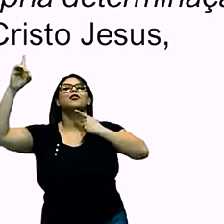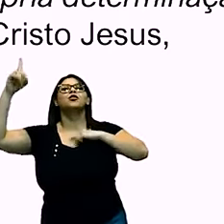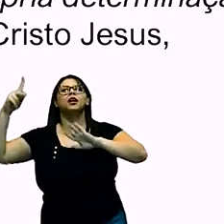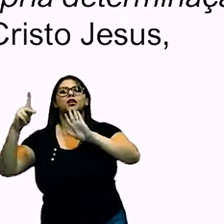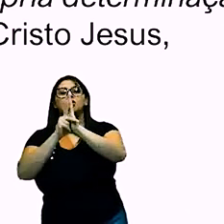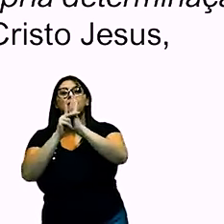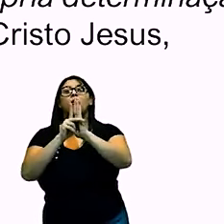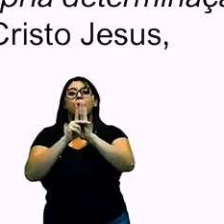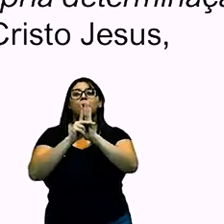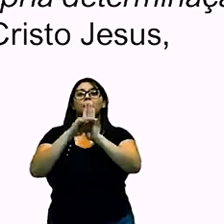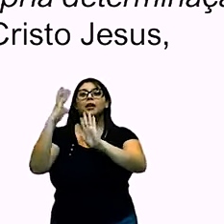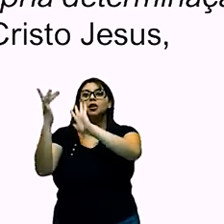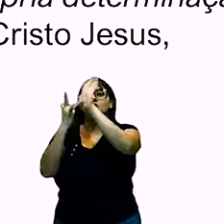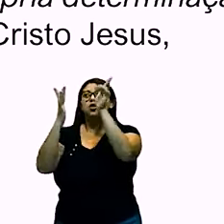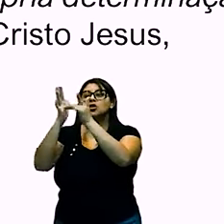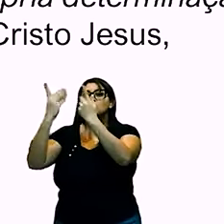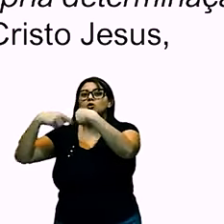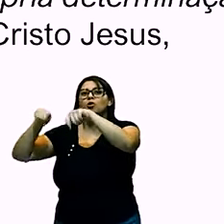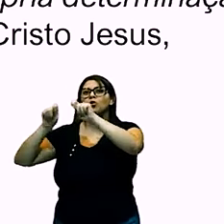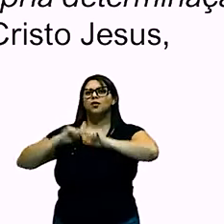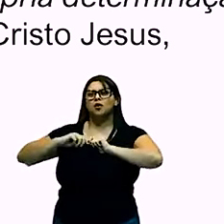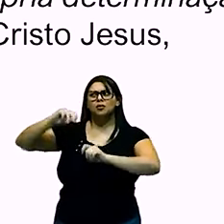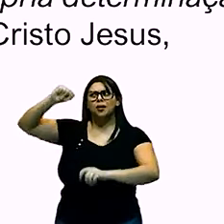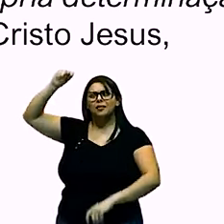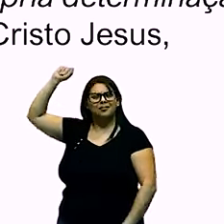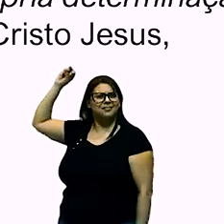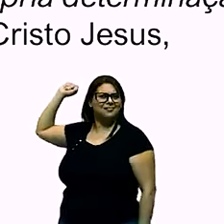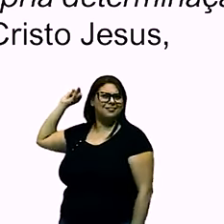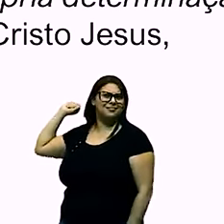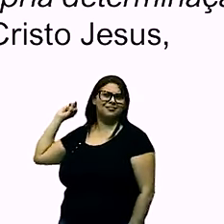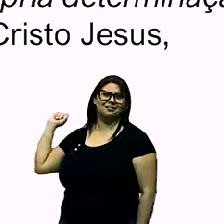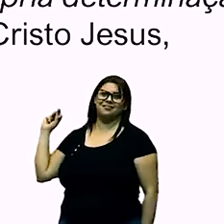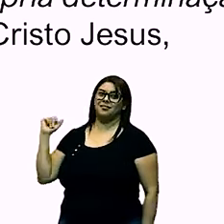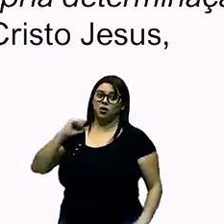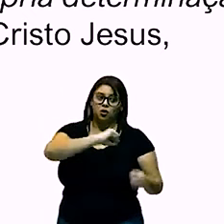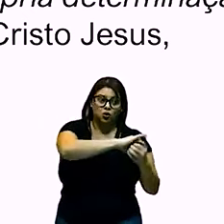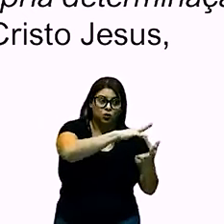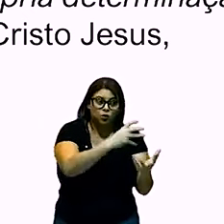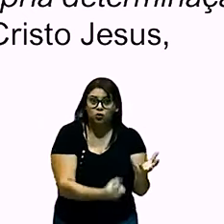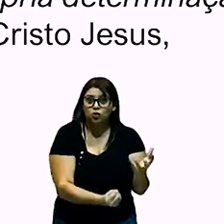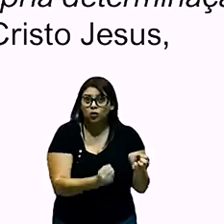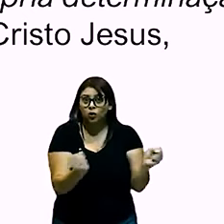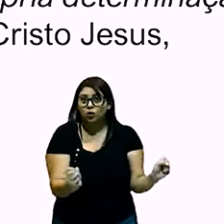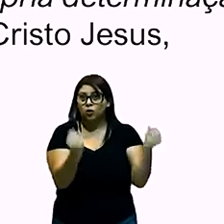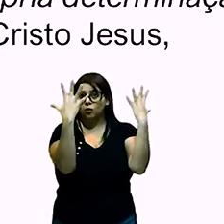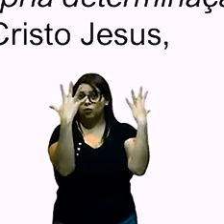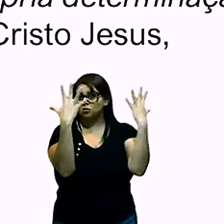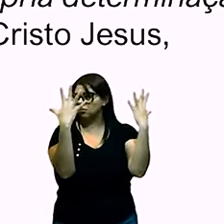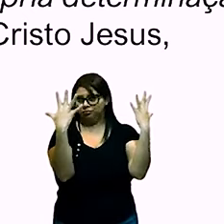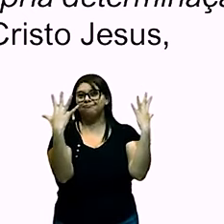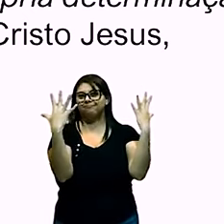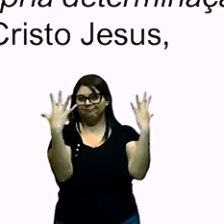em Cristo Jesus antes dos tempos eternos. Não é por causa de mim, não é por causa de você. Não é porque você ora bastante, jejua